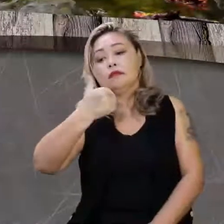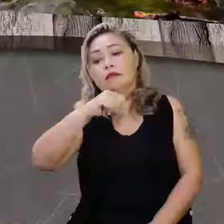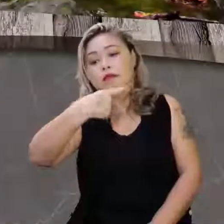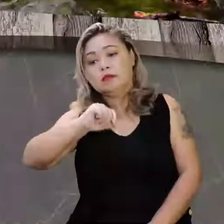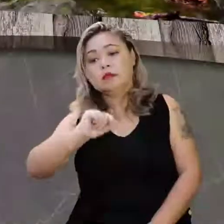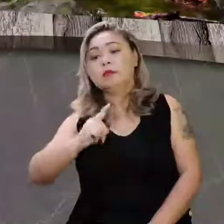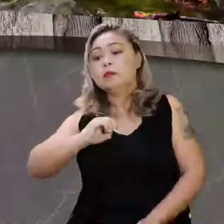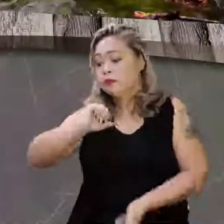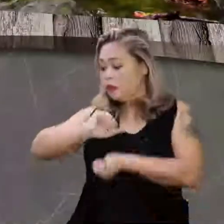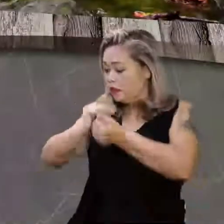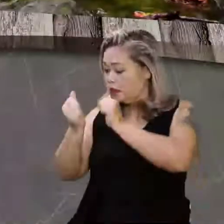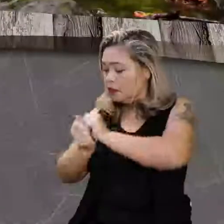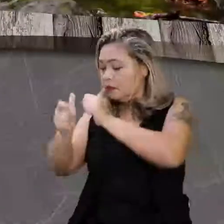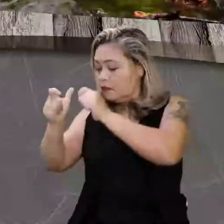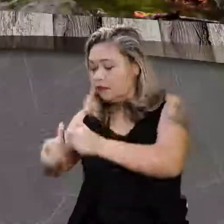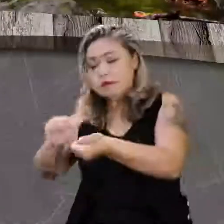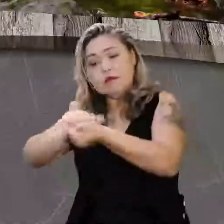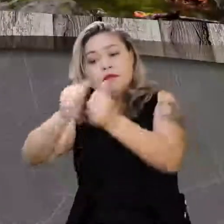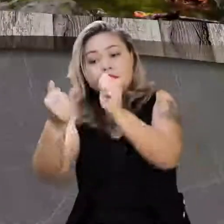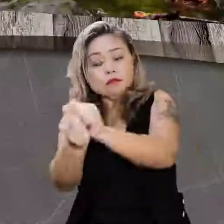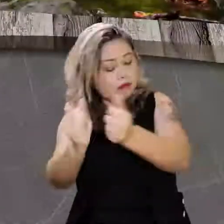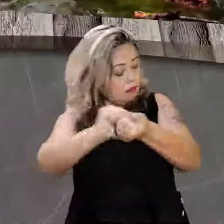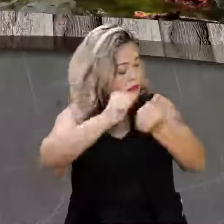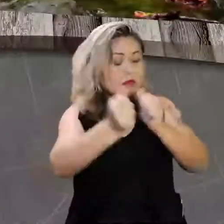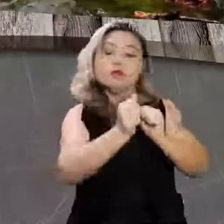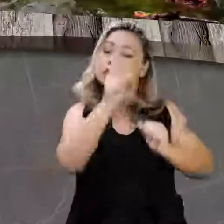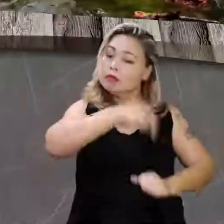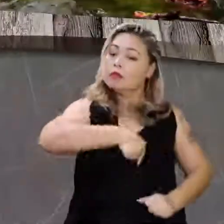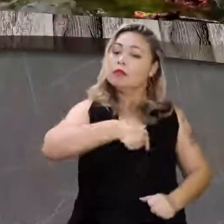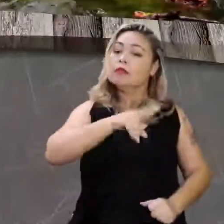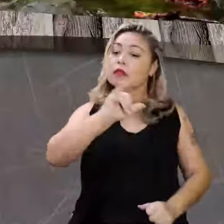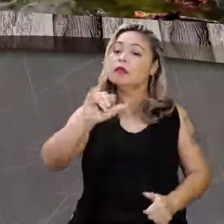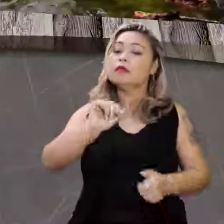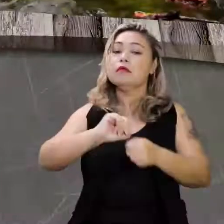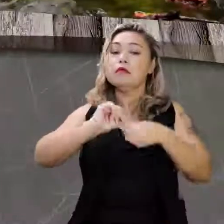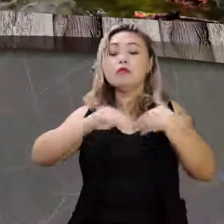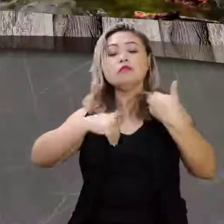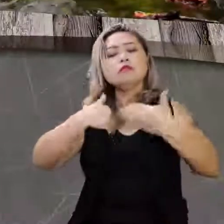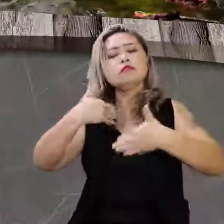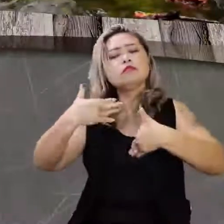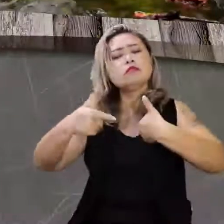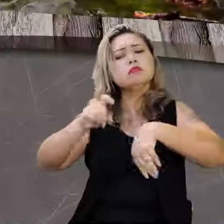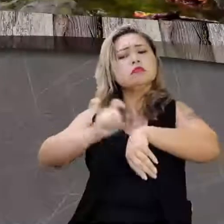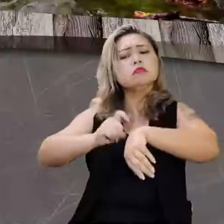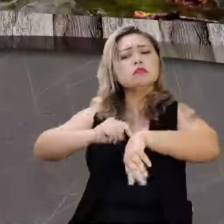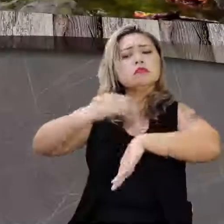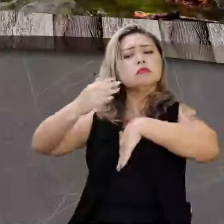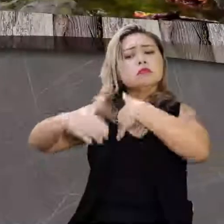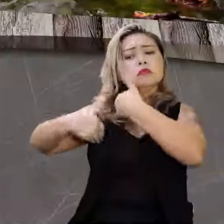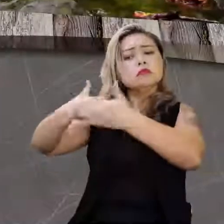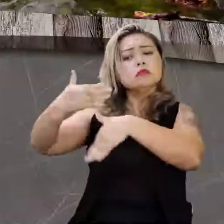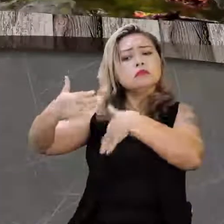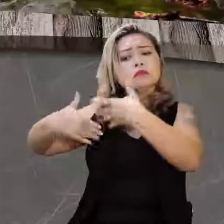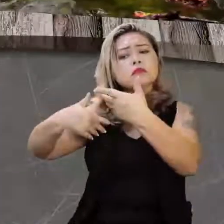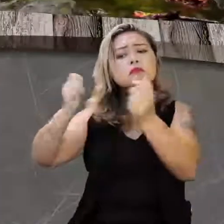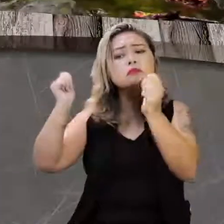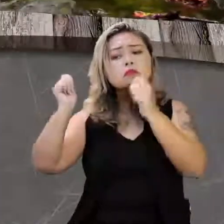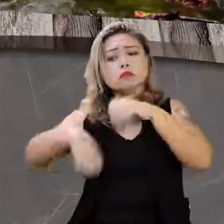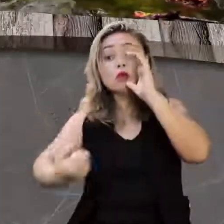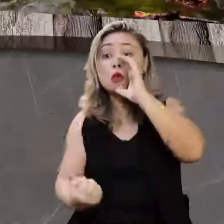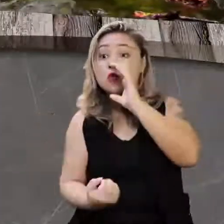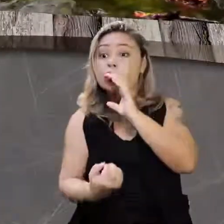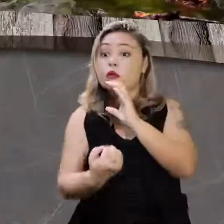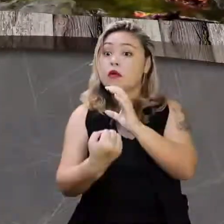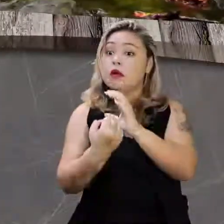diferentes regiões, por espécies diferentes, é uma situação que vai, ao longo do tempo, fazer com que possa surgir